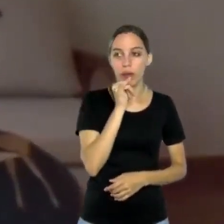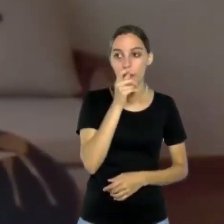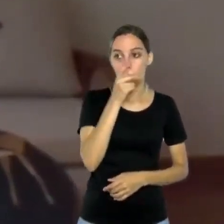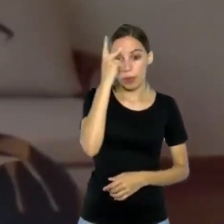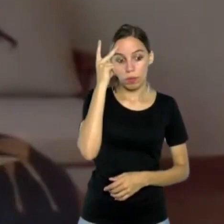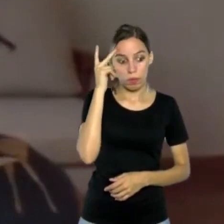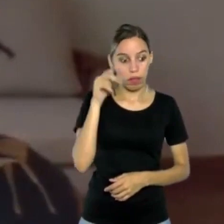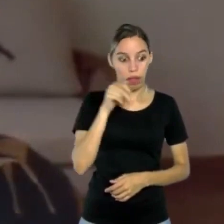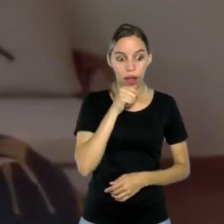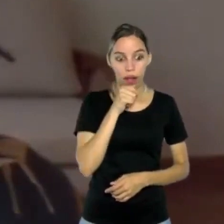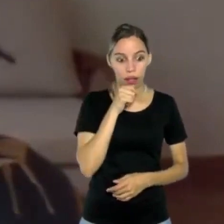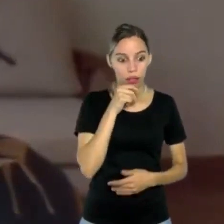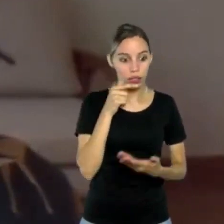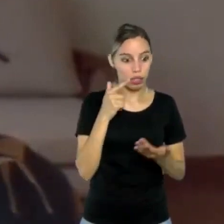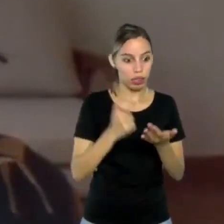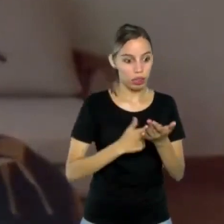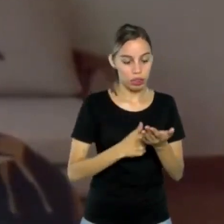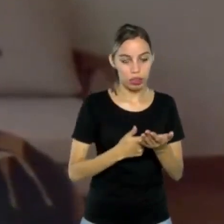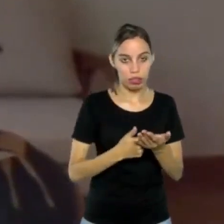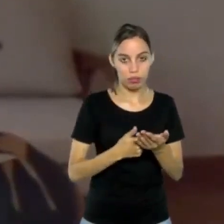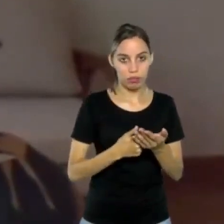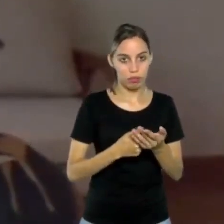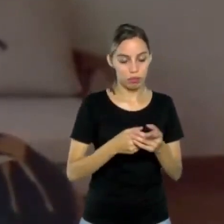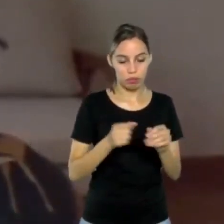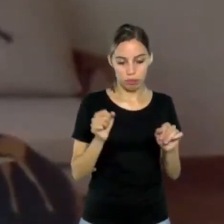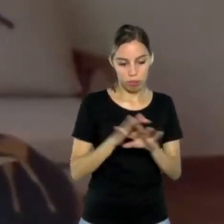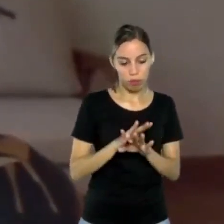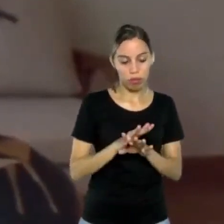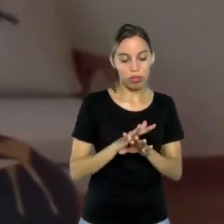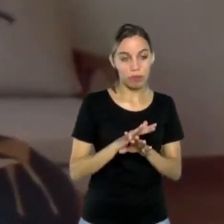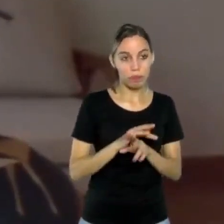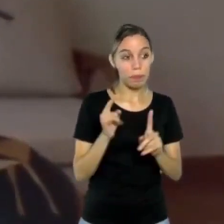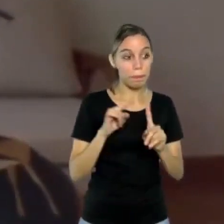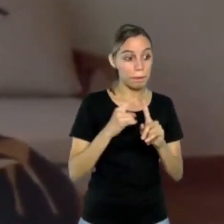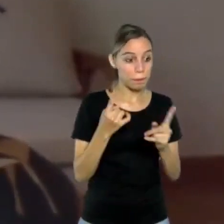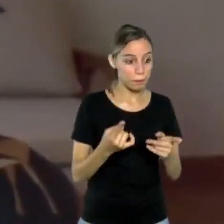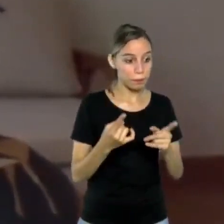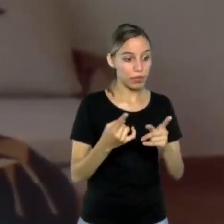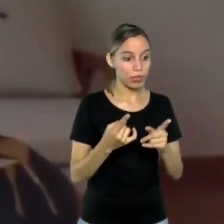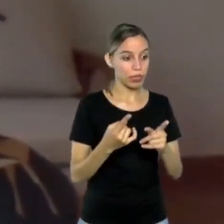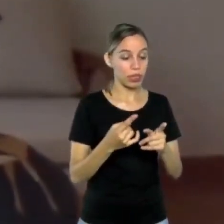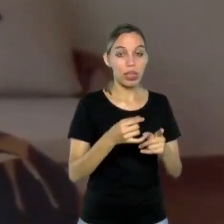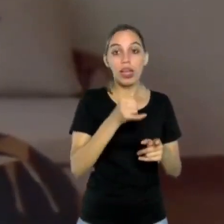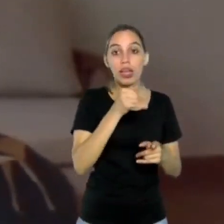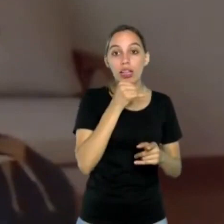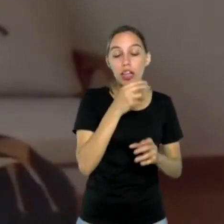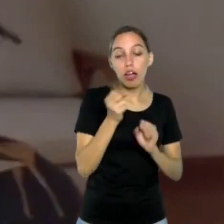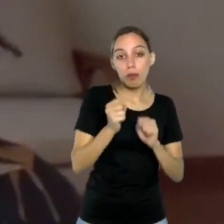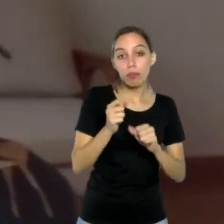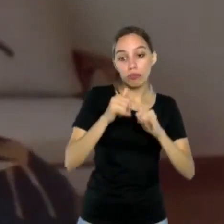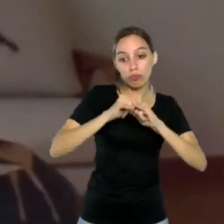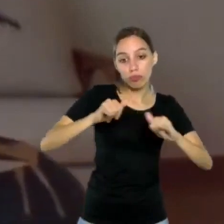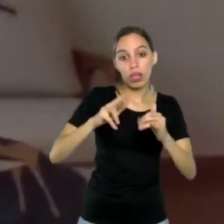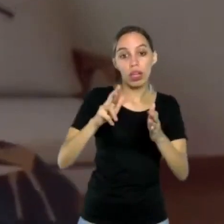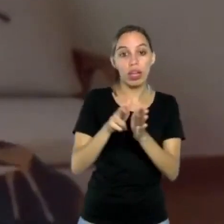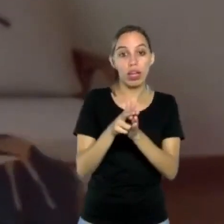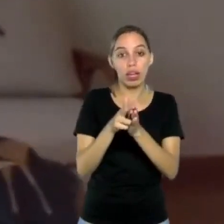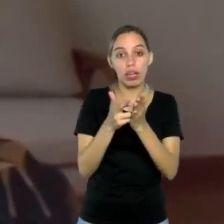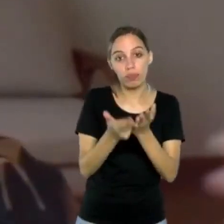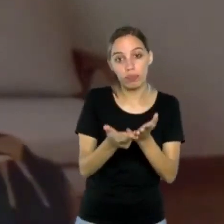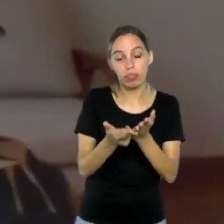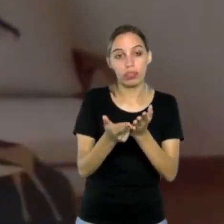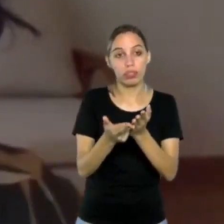pronto, mas tem muitas revistas literárias também, acho que as revistas são um jeito legal, assim, de publicar às vezes textos esparsos,